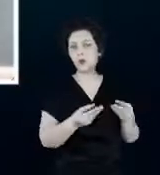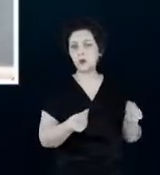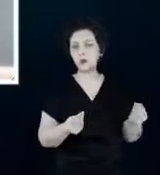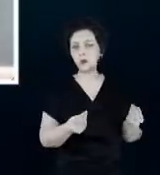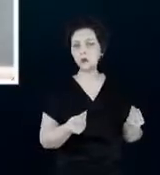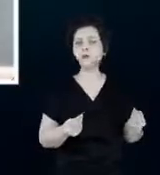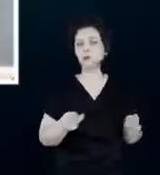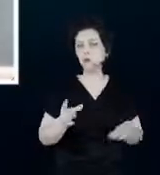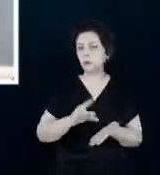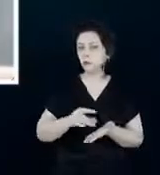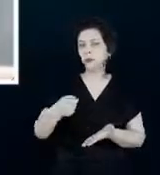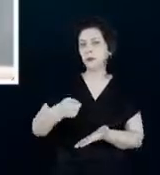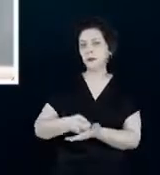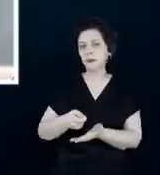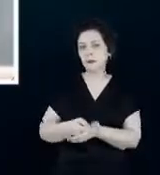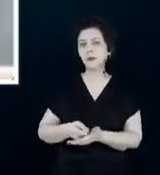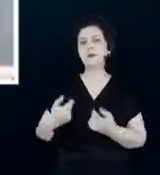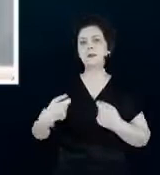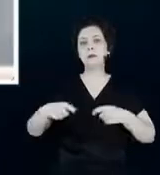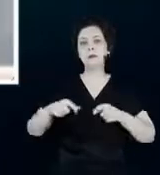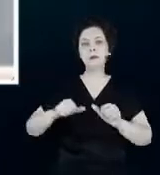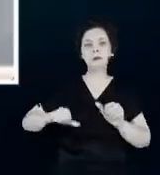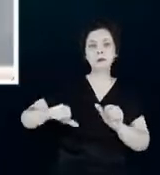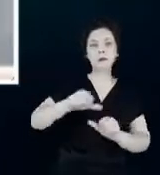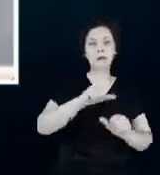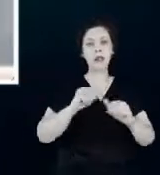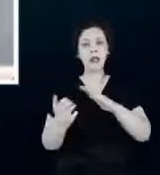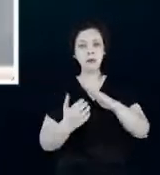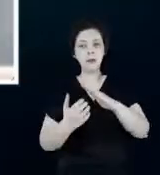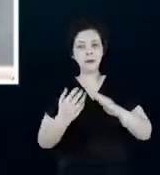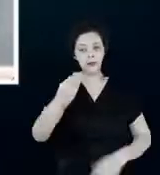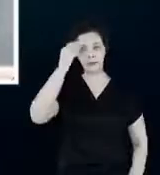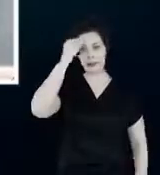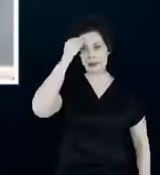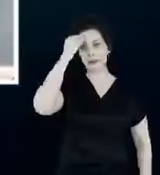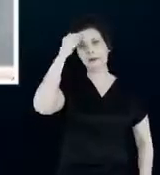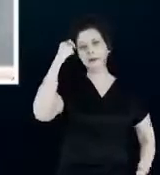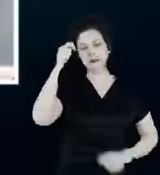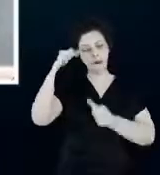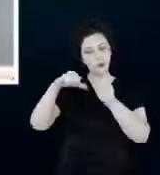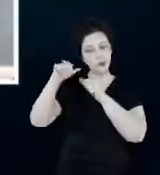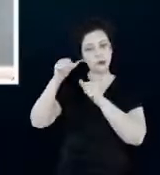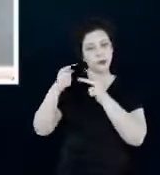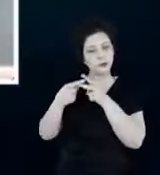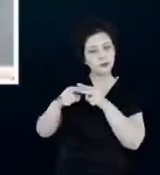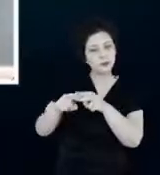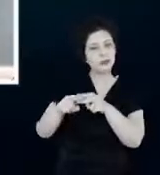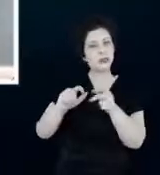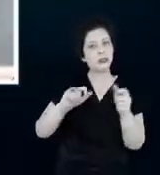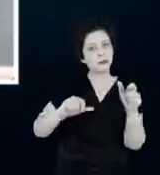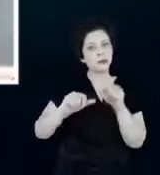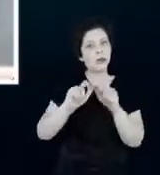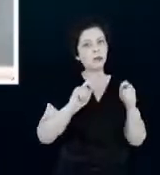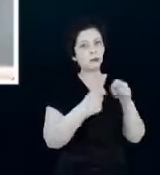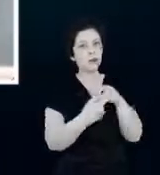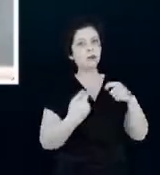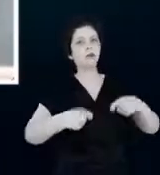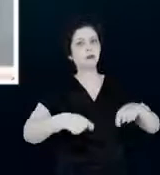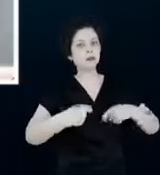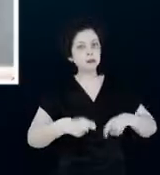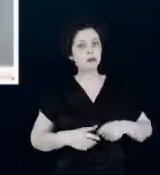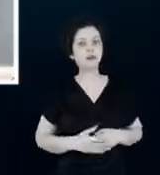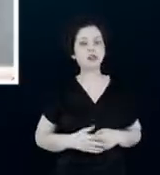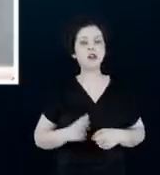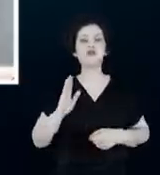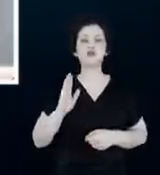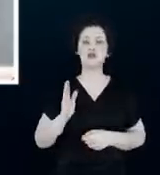de fato, exigir, né, uma mudança aí nas empresas, a gente precisa adaptar um pouquinho o mindset e, desse ponto de vista, a gente já